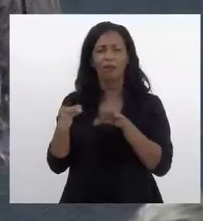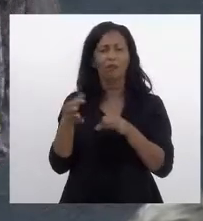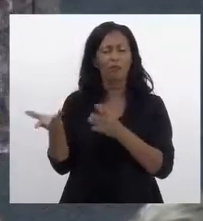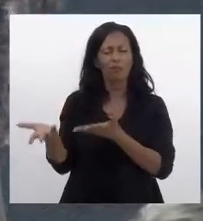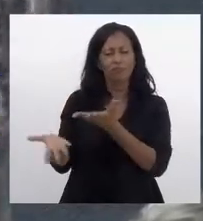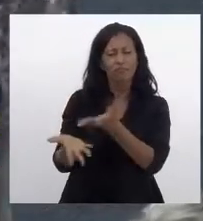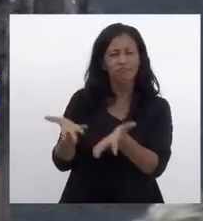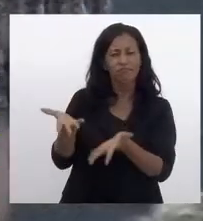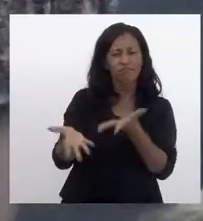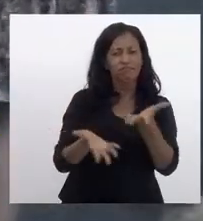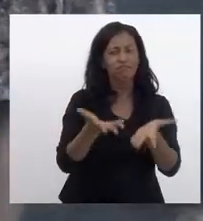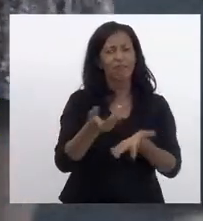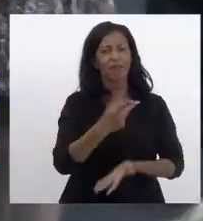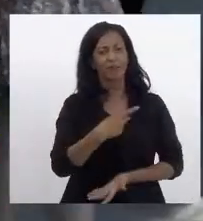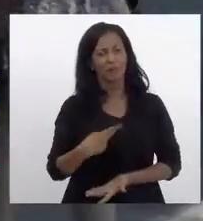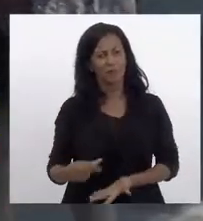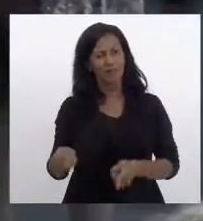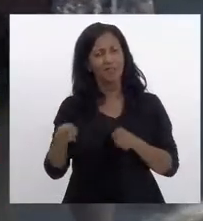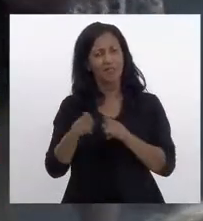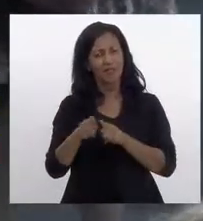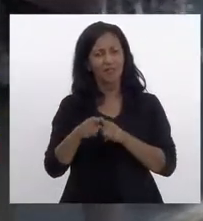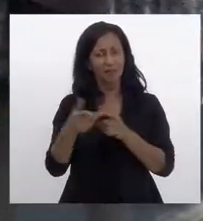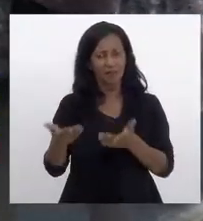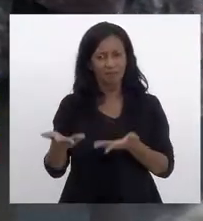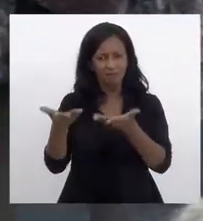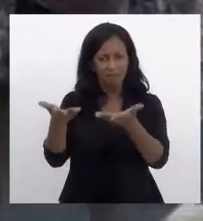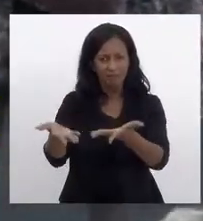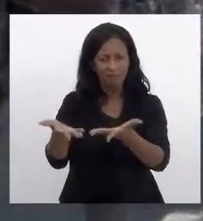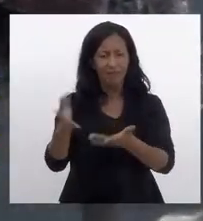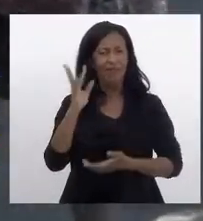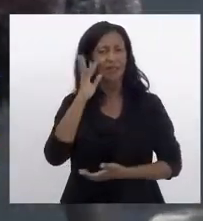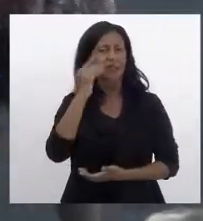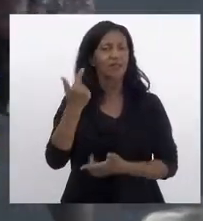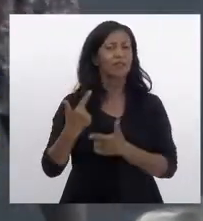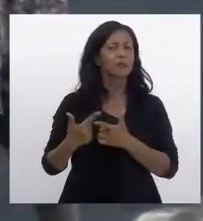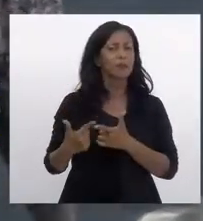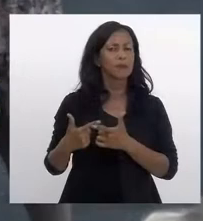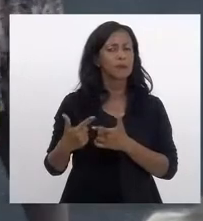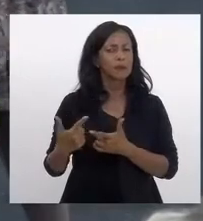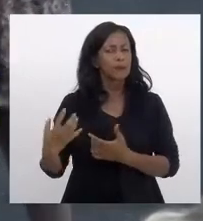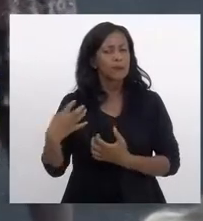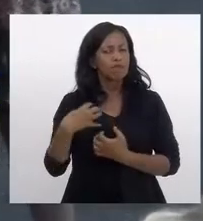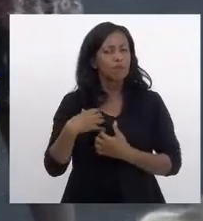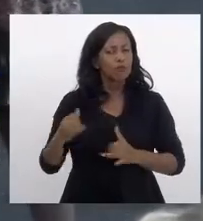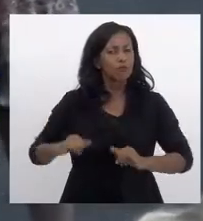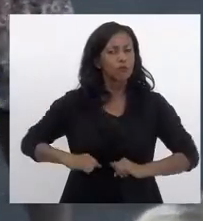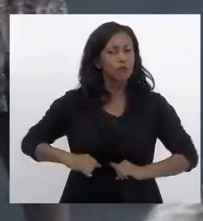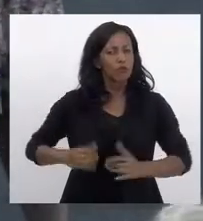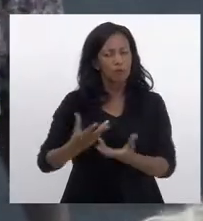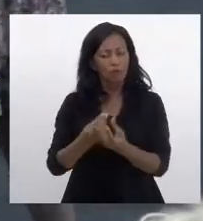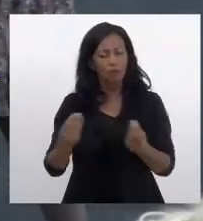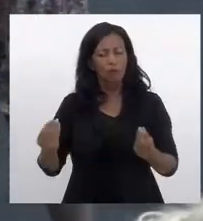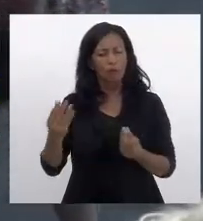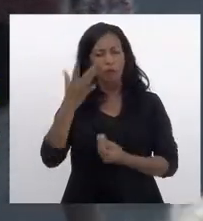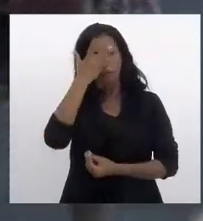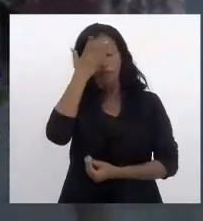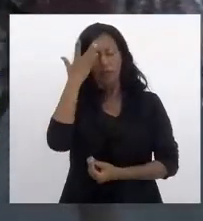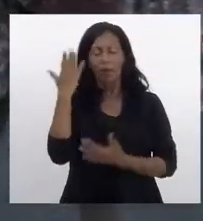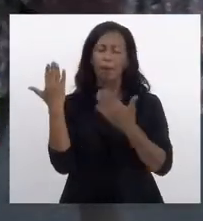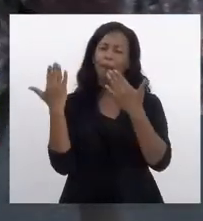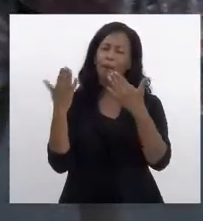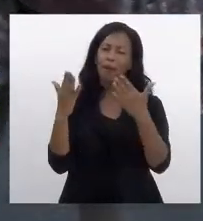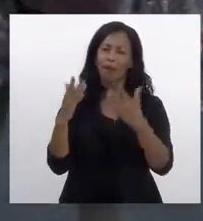dedicada também do presidente André Siciliano para resolver esse problema que machucava tanta gente. Parabéns, presidente, pelo